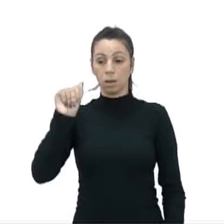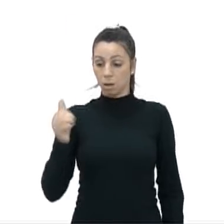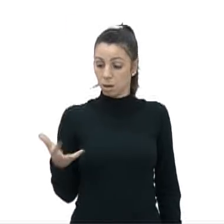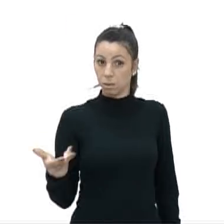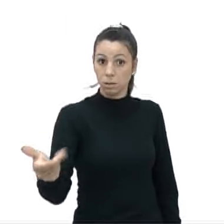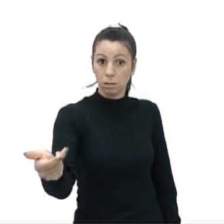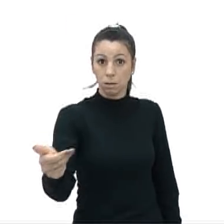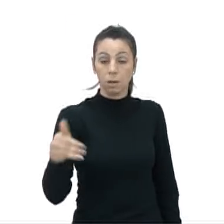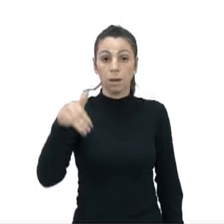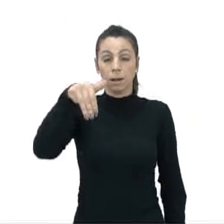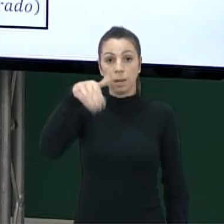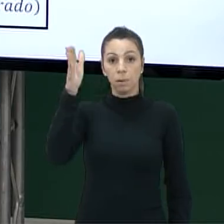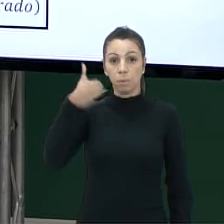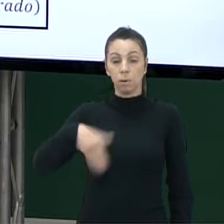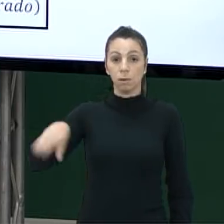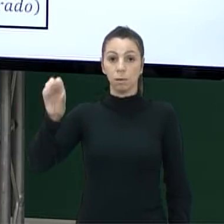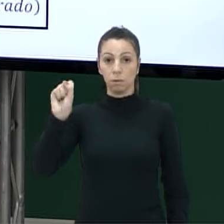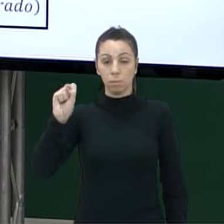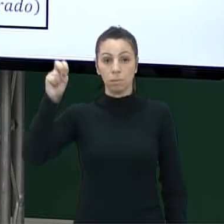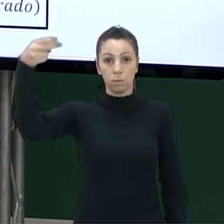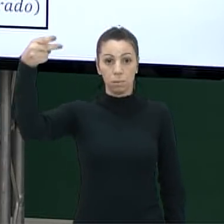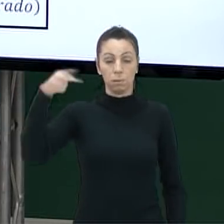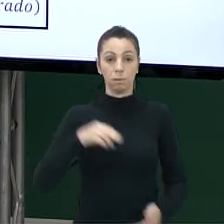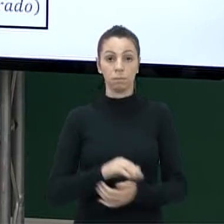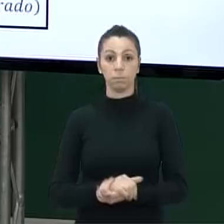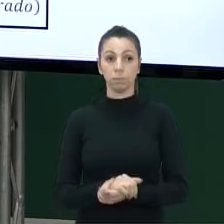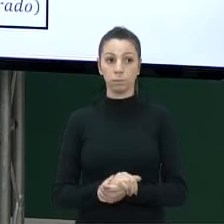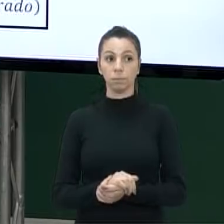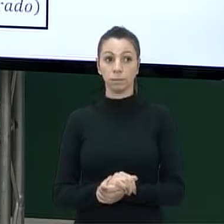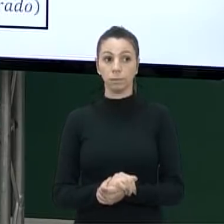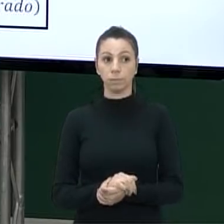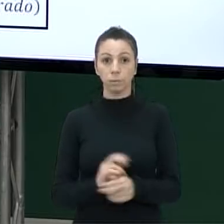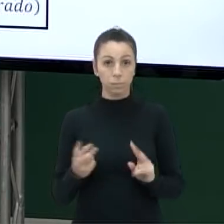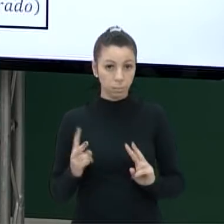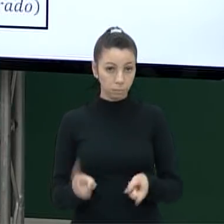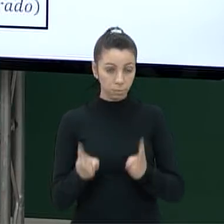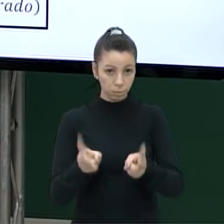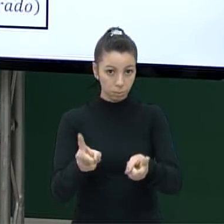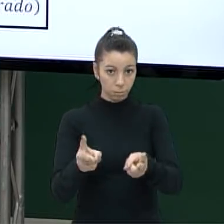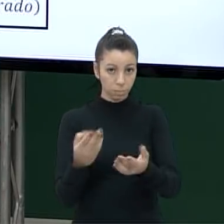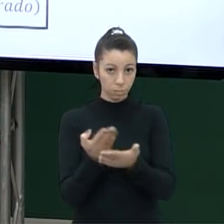Beleza? Vamos lá então, dando continuidade aqui aos